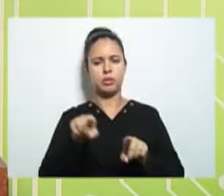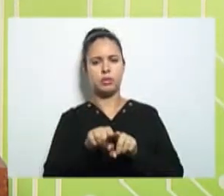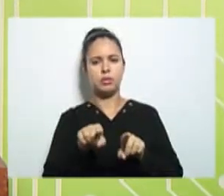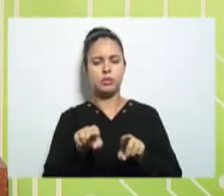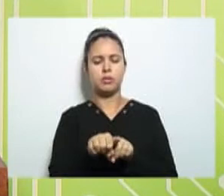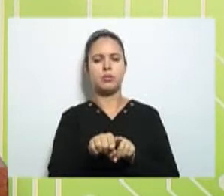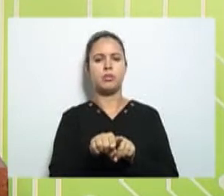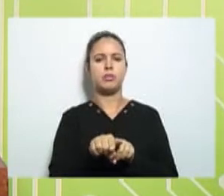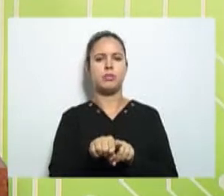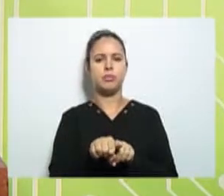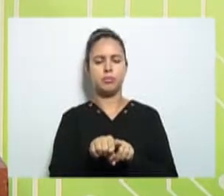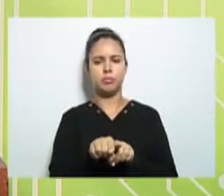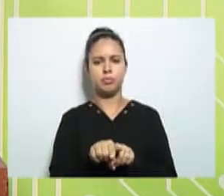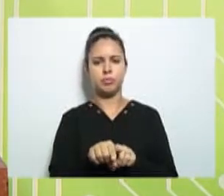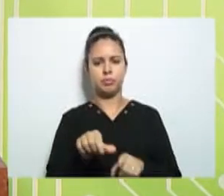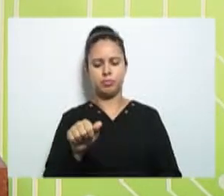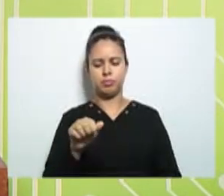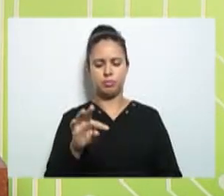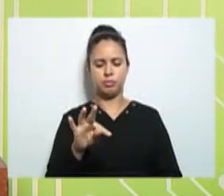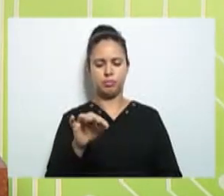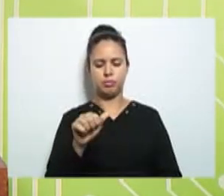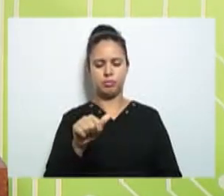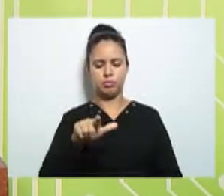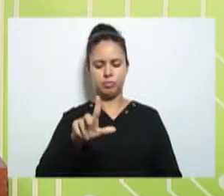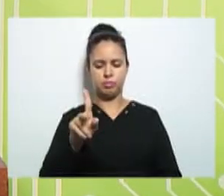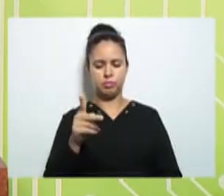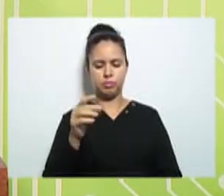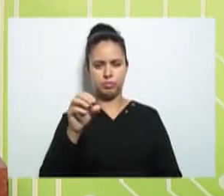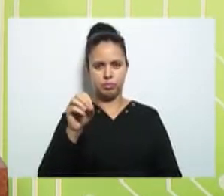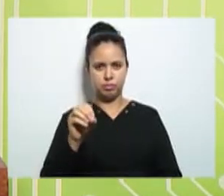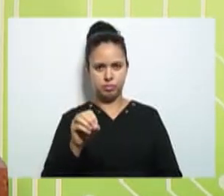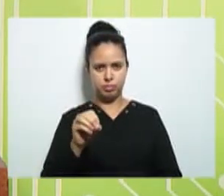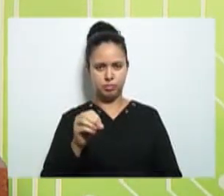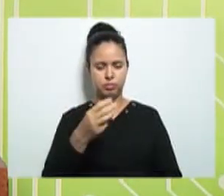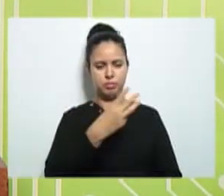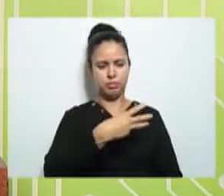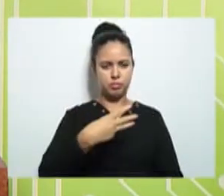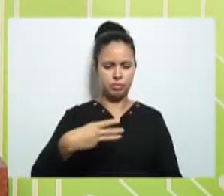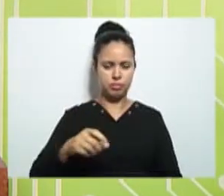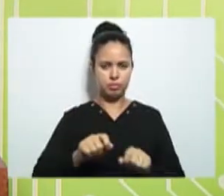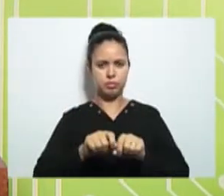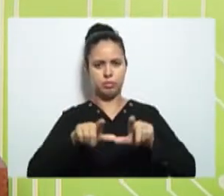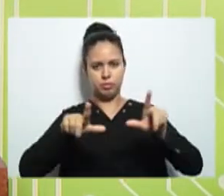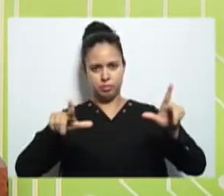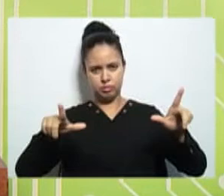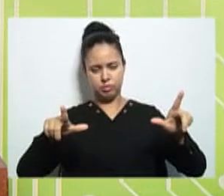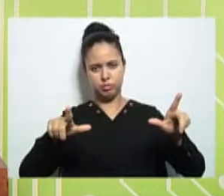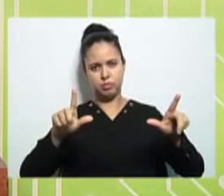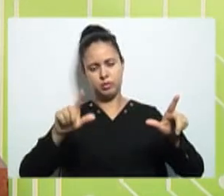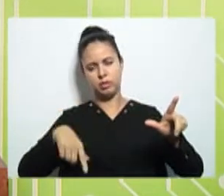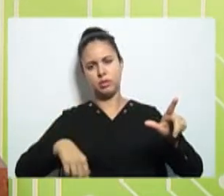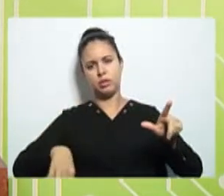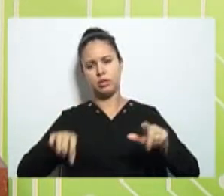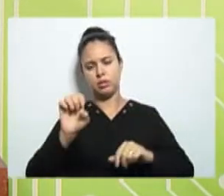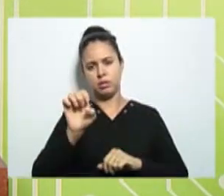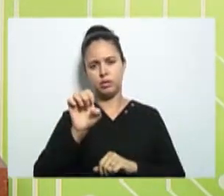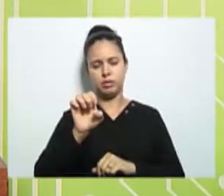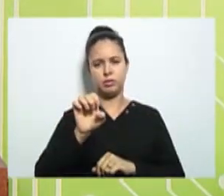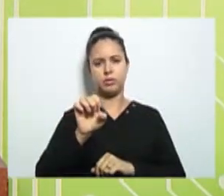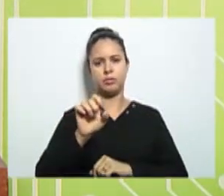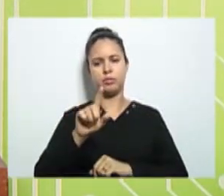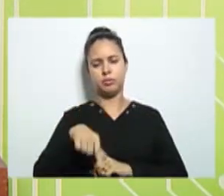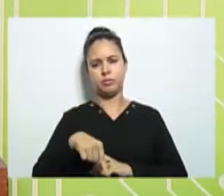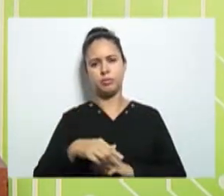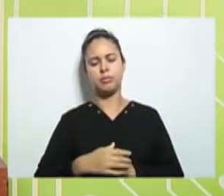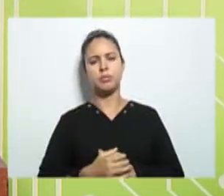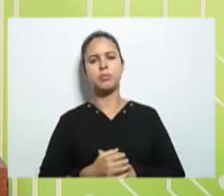utiliza. Tecla de atalho Windows Pause Break. Para abrir o Windows Explorer, o Windows E, né? O E de quê? De Explorer, tá?